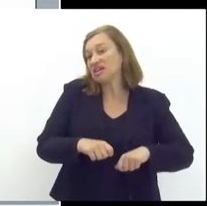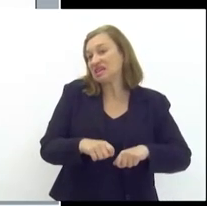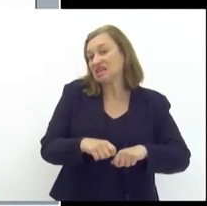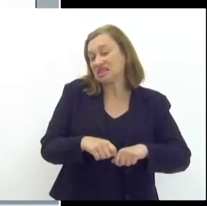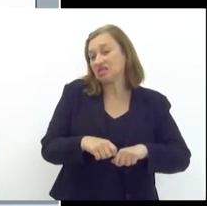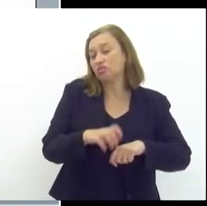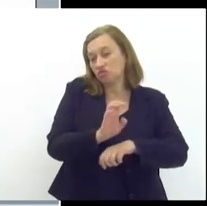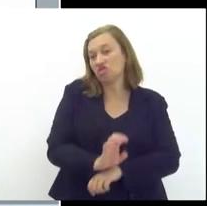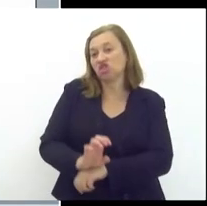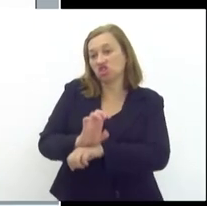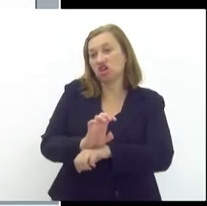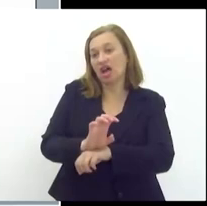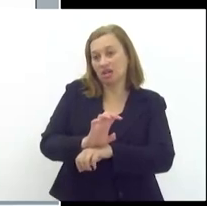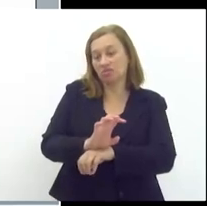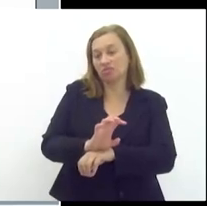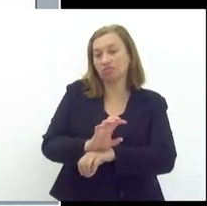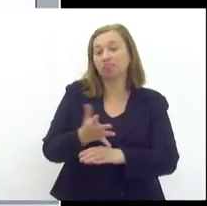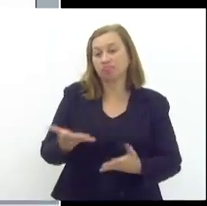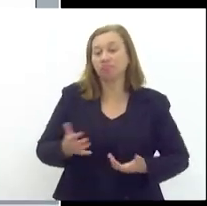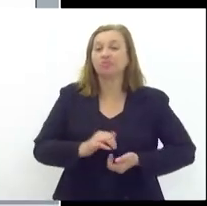Federados e